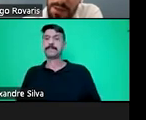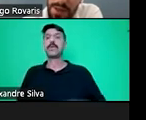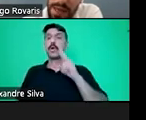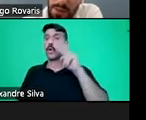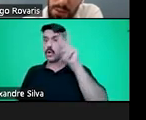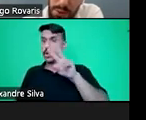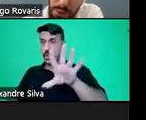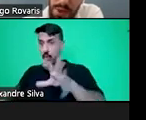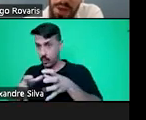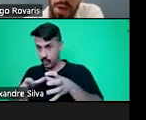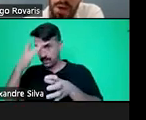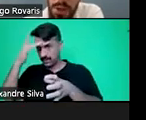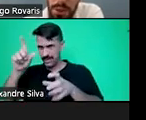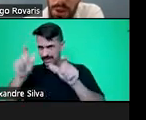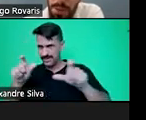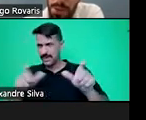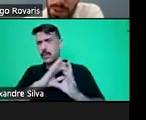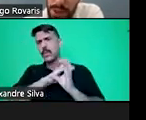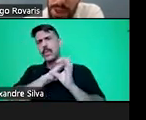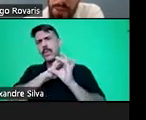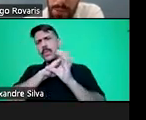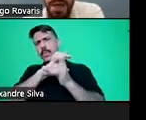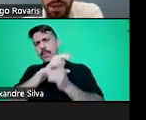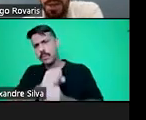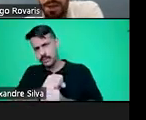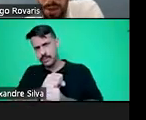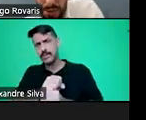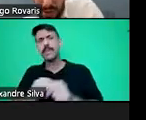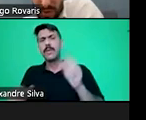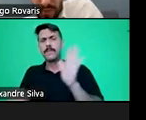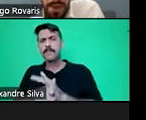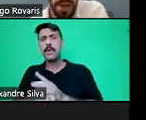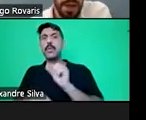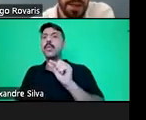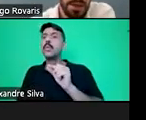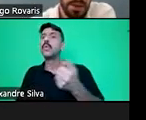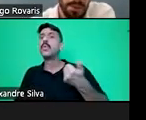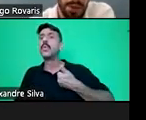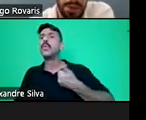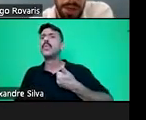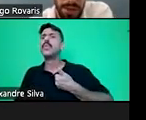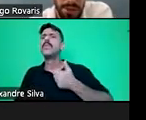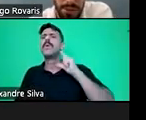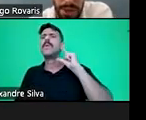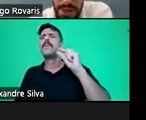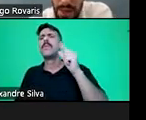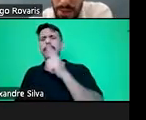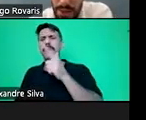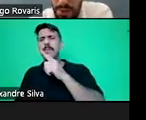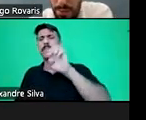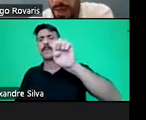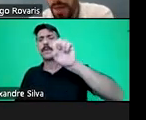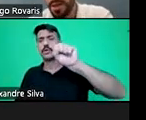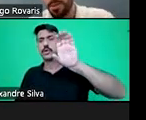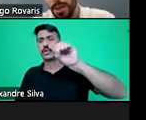amostra e calculou um score poligênico para rendimento educacional. Esse score poligênico,